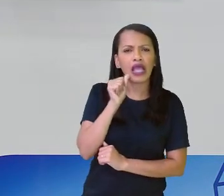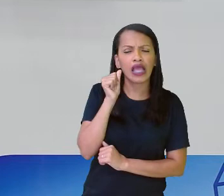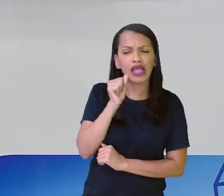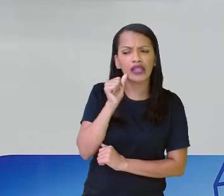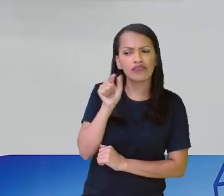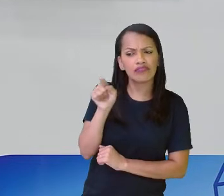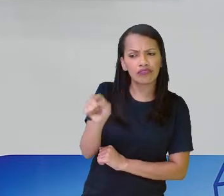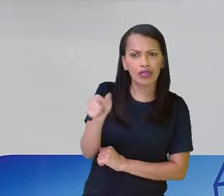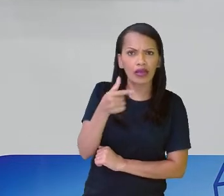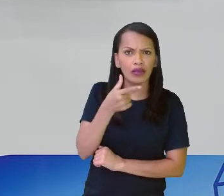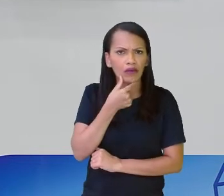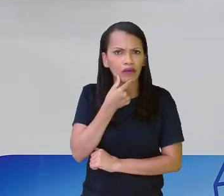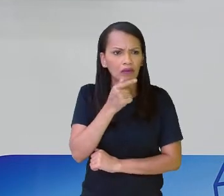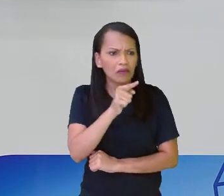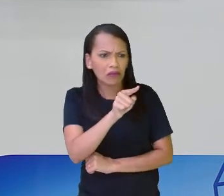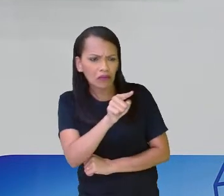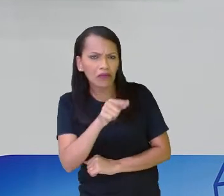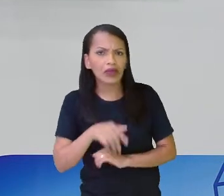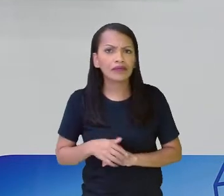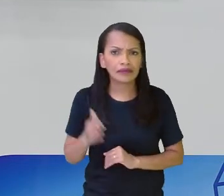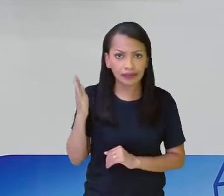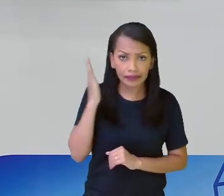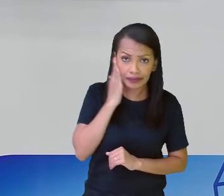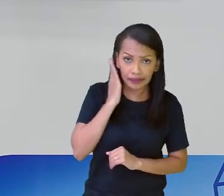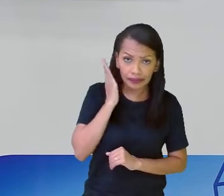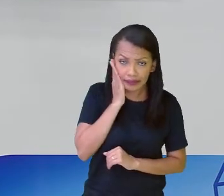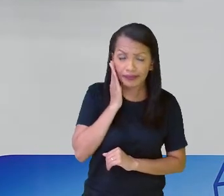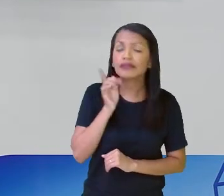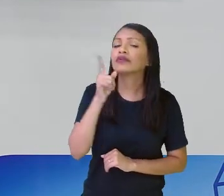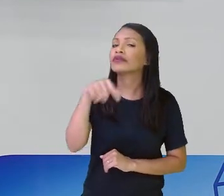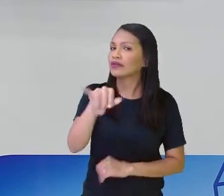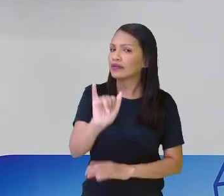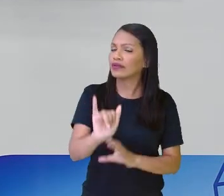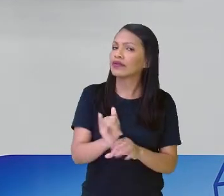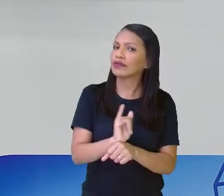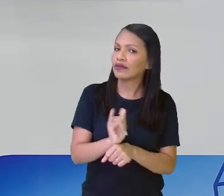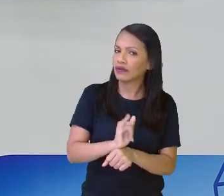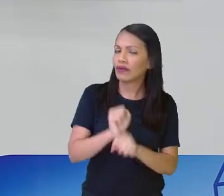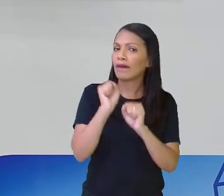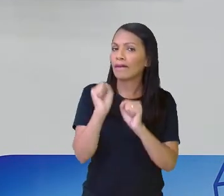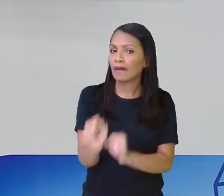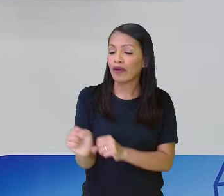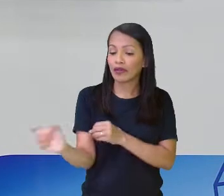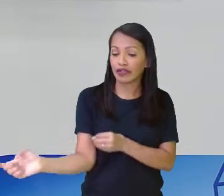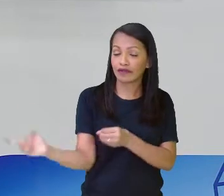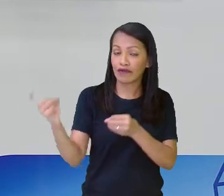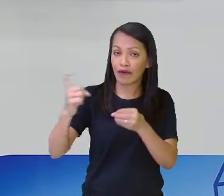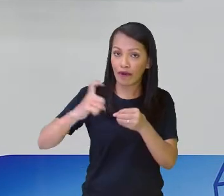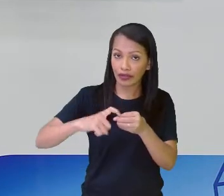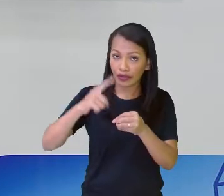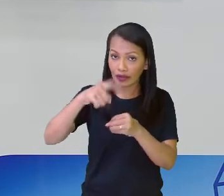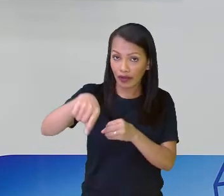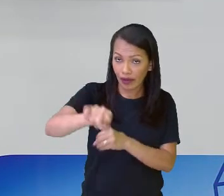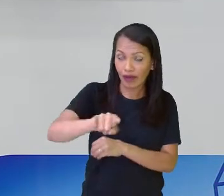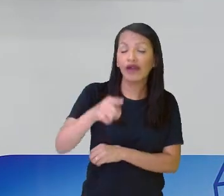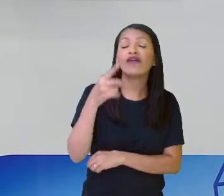você precisar, como eu já disse a vocês no início da aula, vai estar disponível no YouTube, você pode voltar nesse trechinho para ouvir quantas vezes precisar